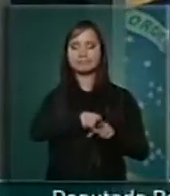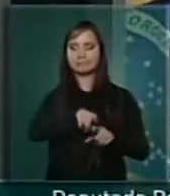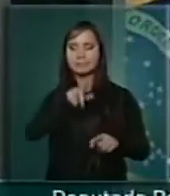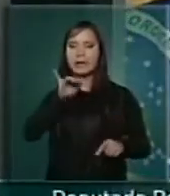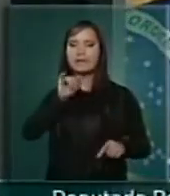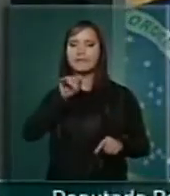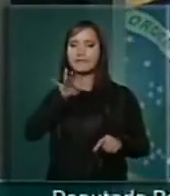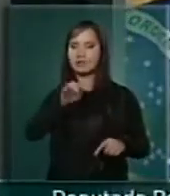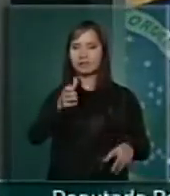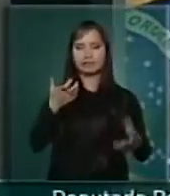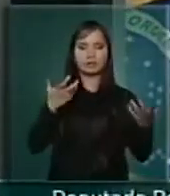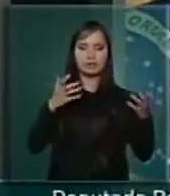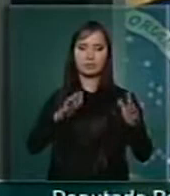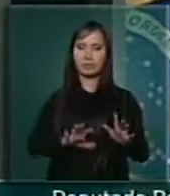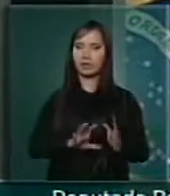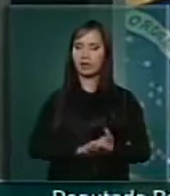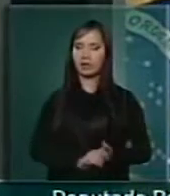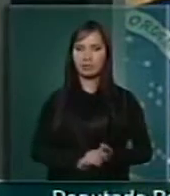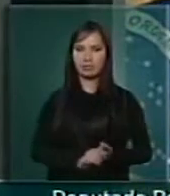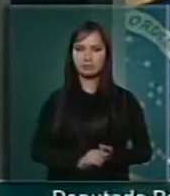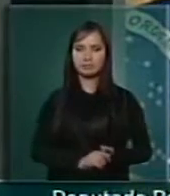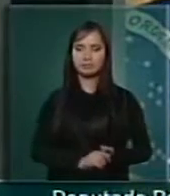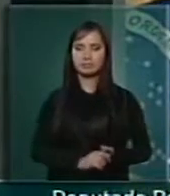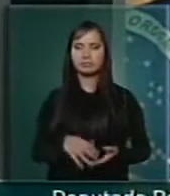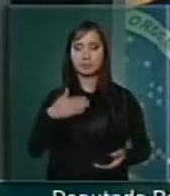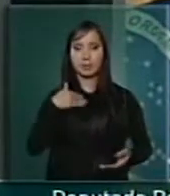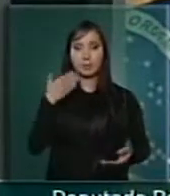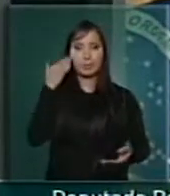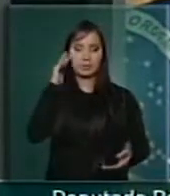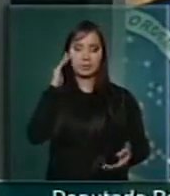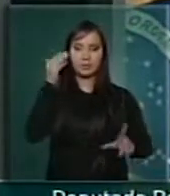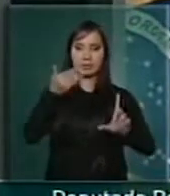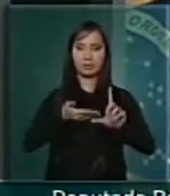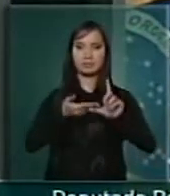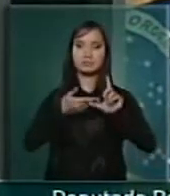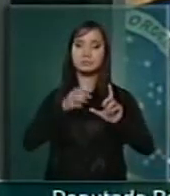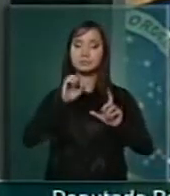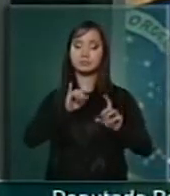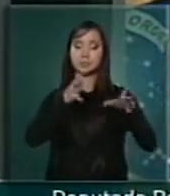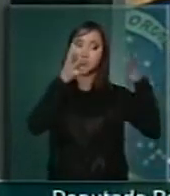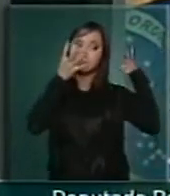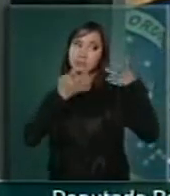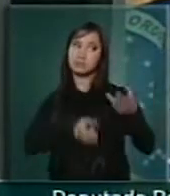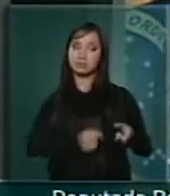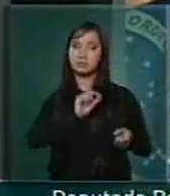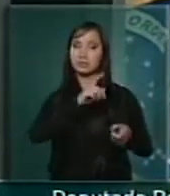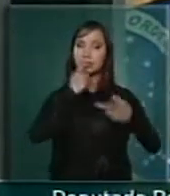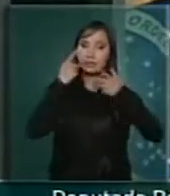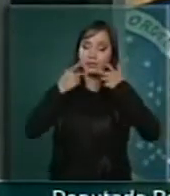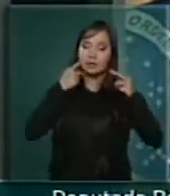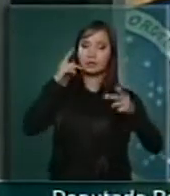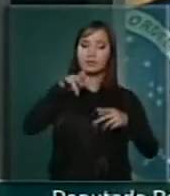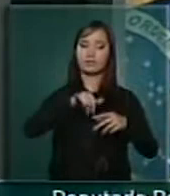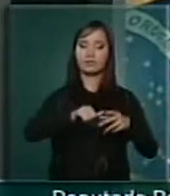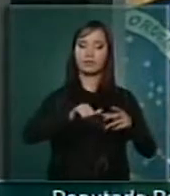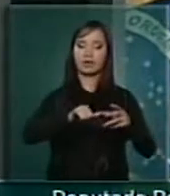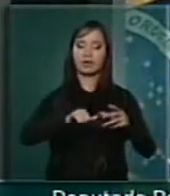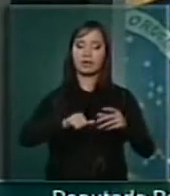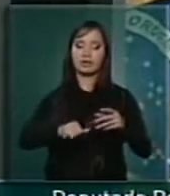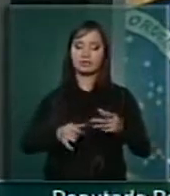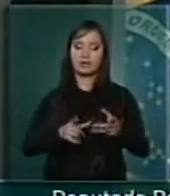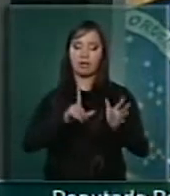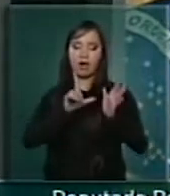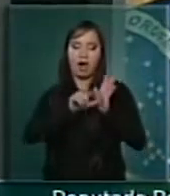pela entidade. Creio que a Câmara dos Deputados, ao aprovar esta concessão, estará dando um passo para